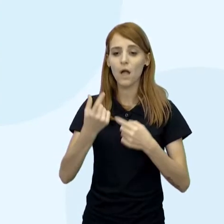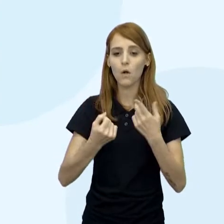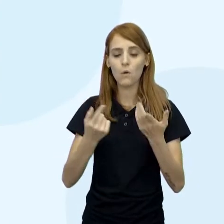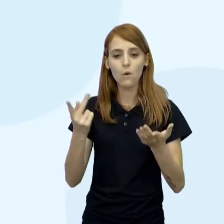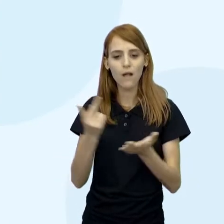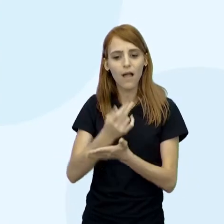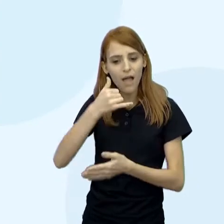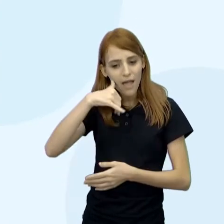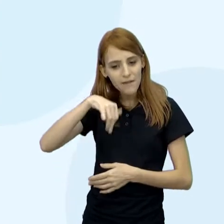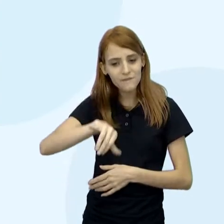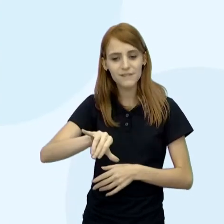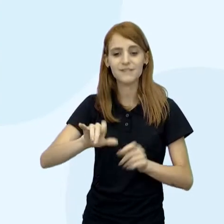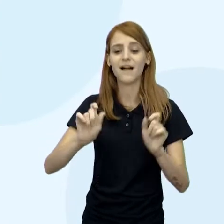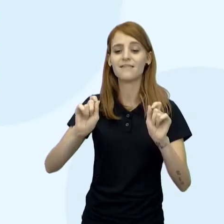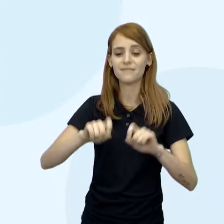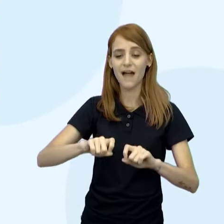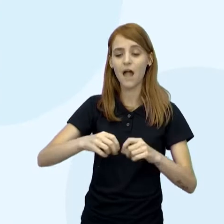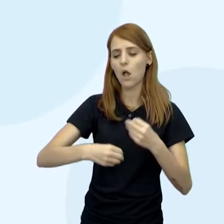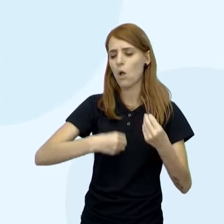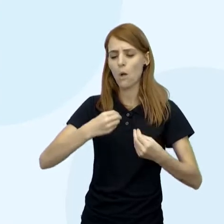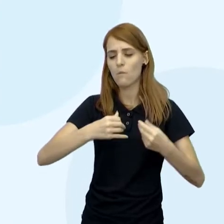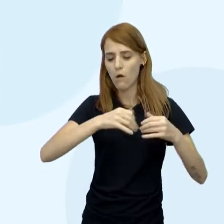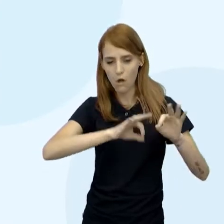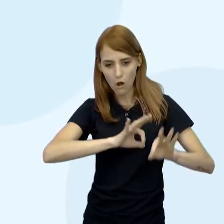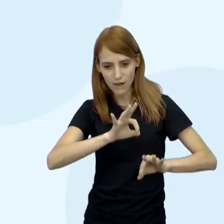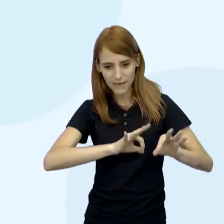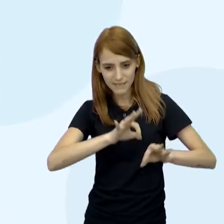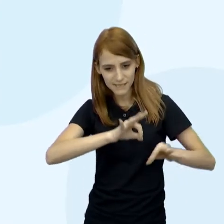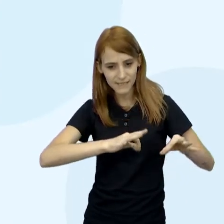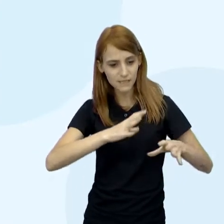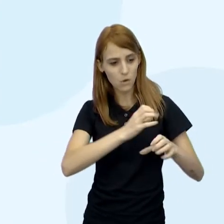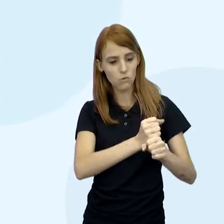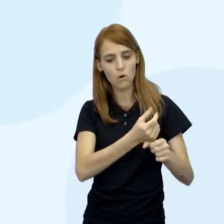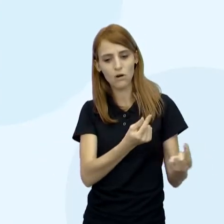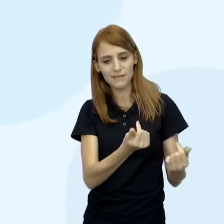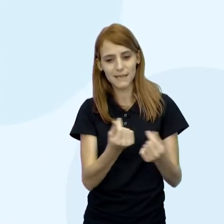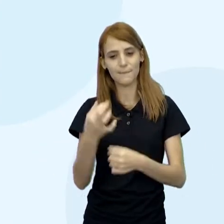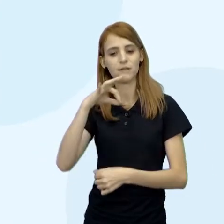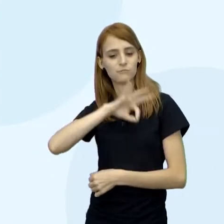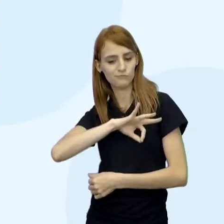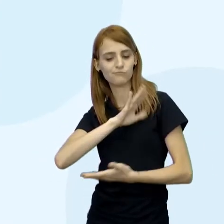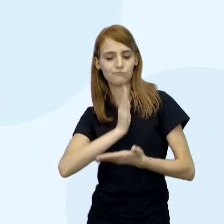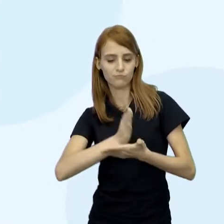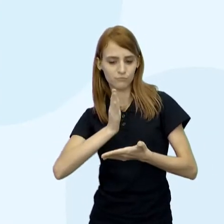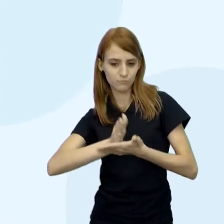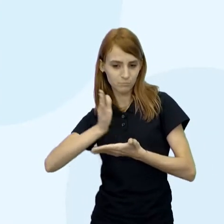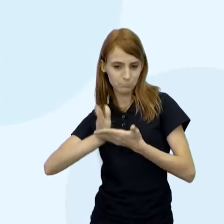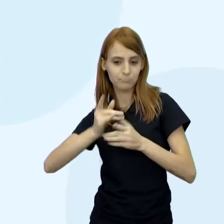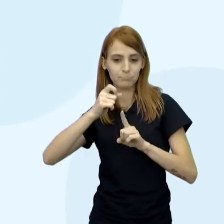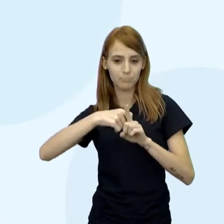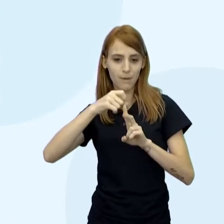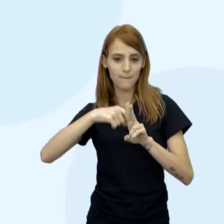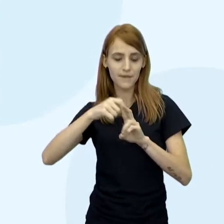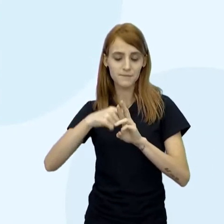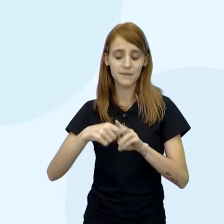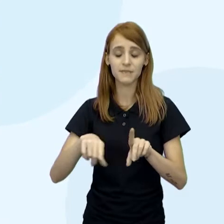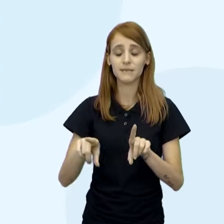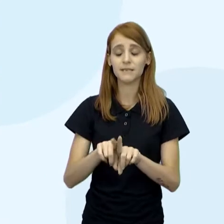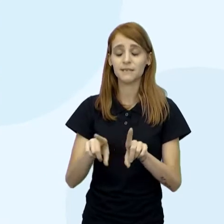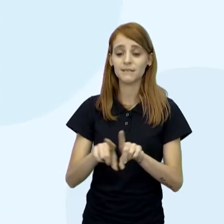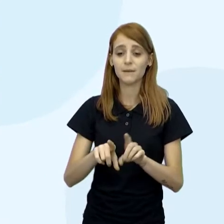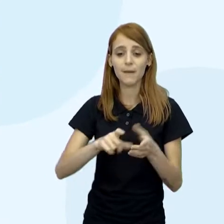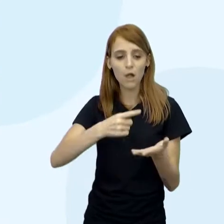ser evitadas a partir de uma organização, de um orçamento doméstico. Nesse orçamento, registraremos todas